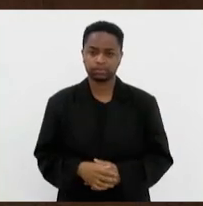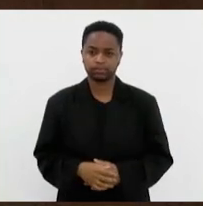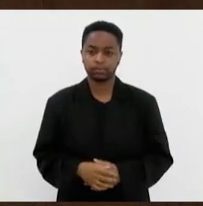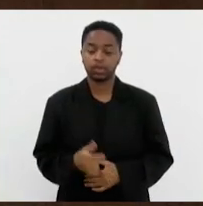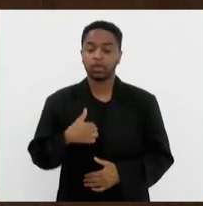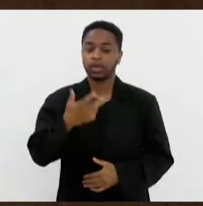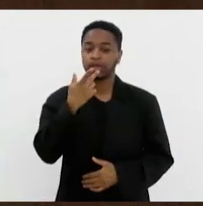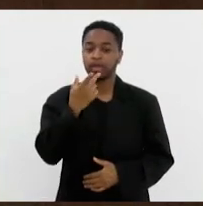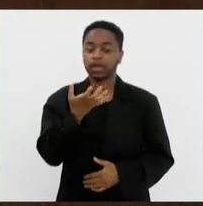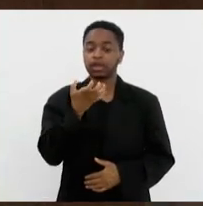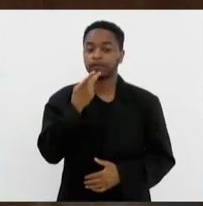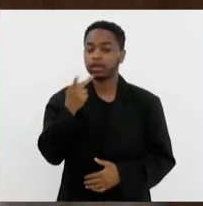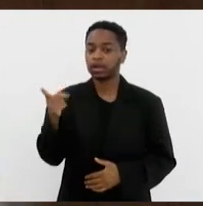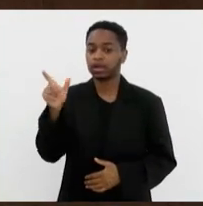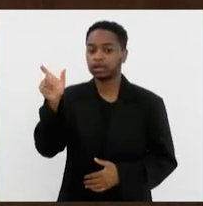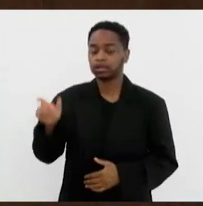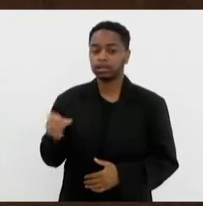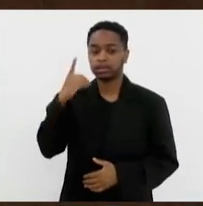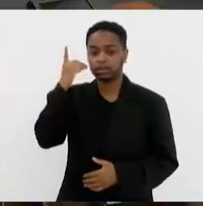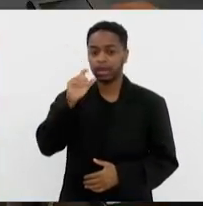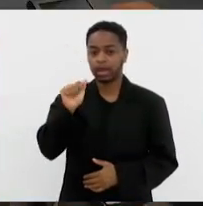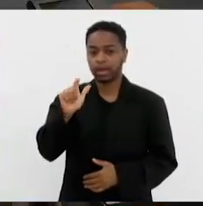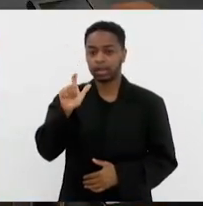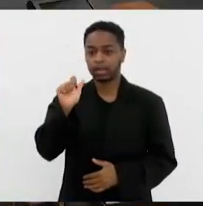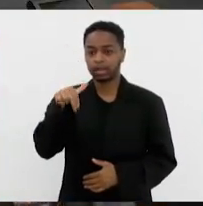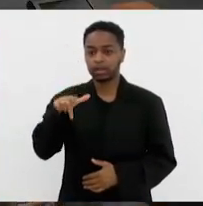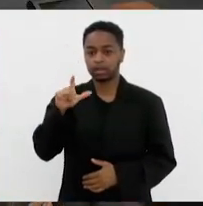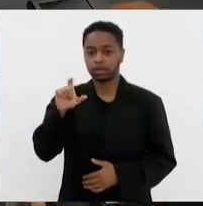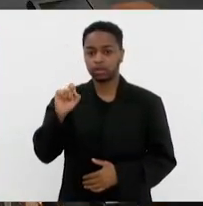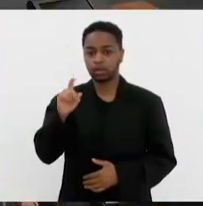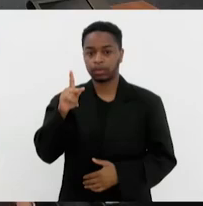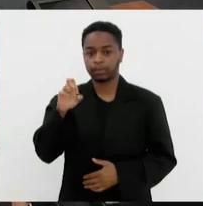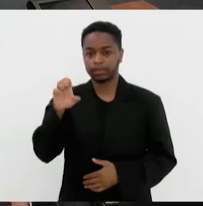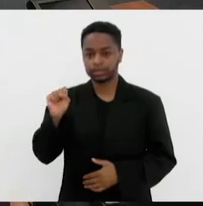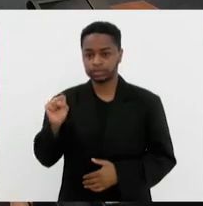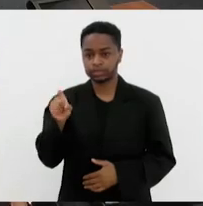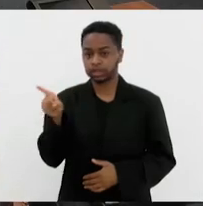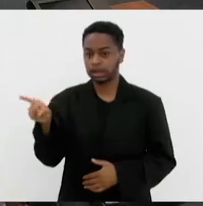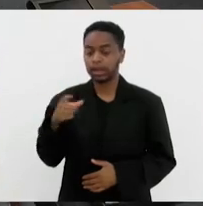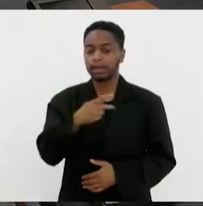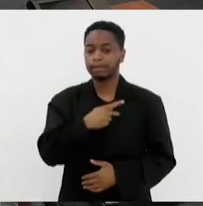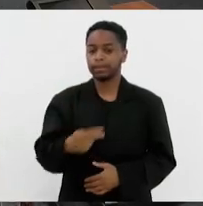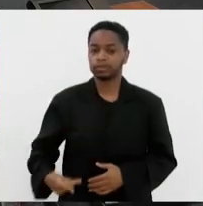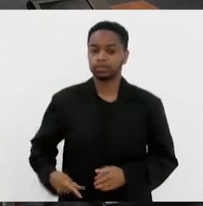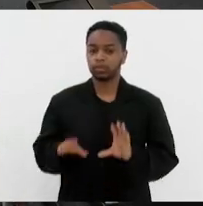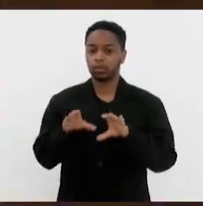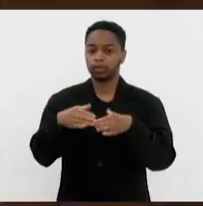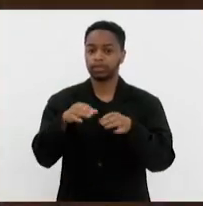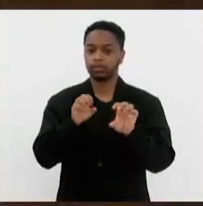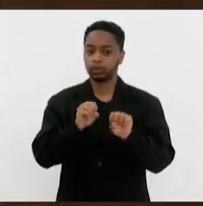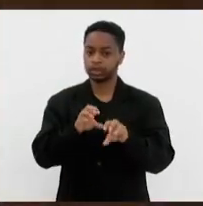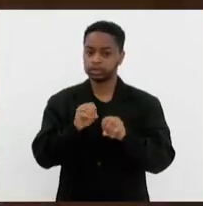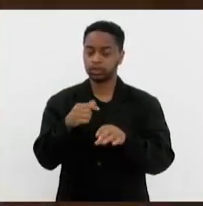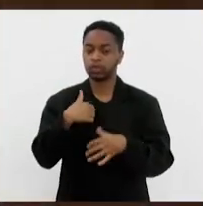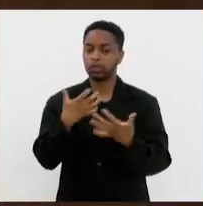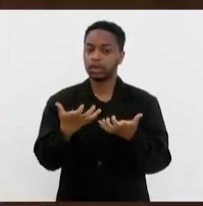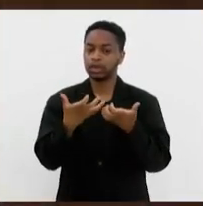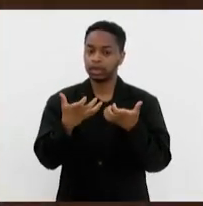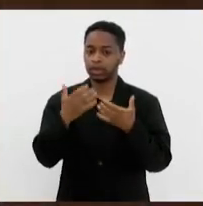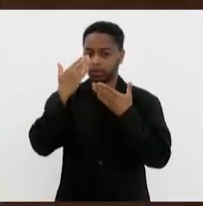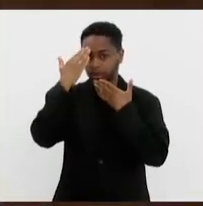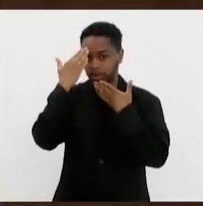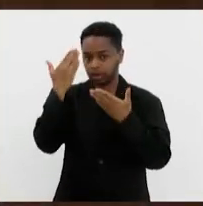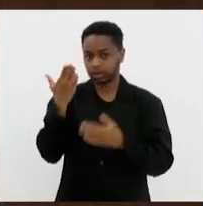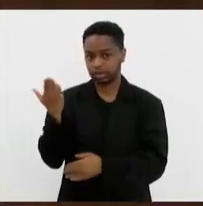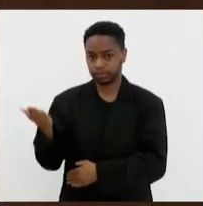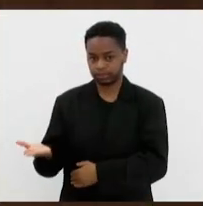deputado Alan Lopes, que está aqui do meu lado, e que preside a Comissão de Educação, eu queria fazer um